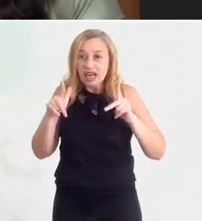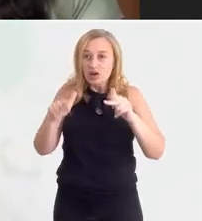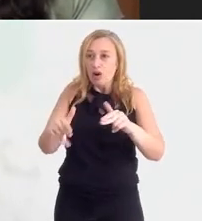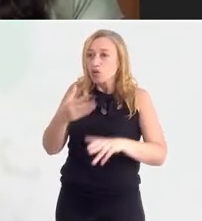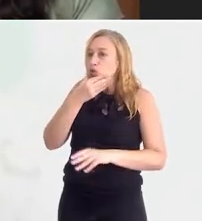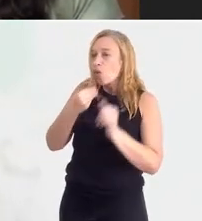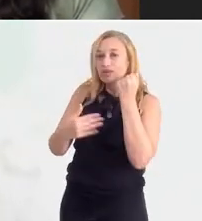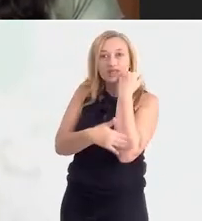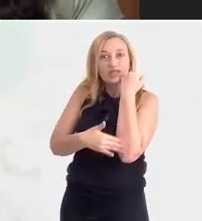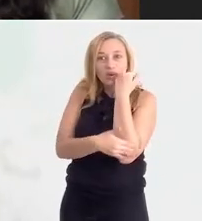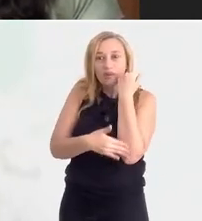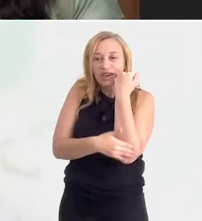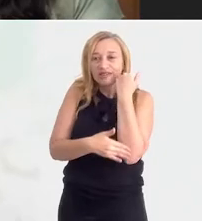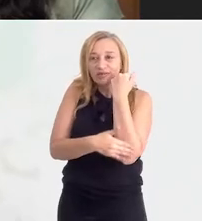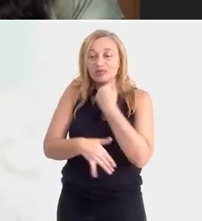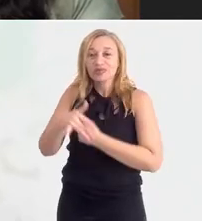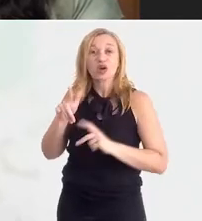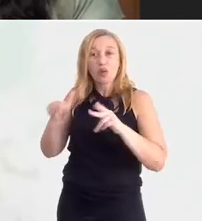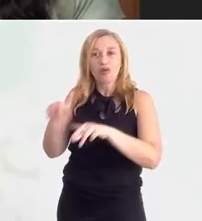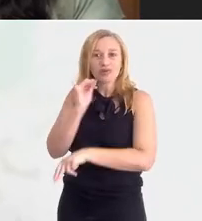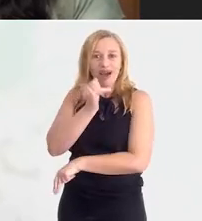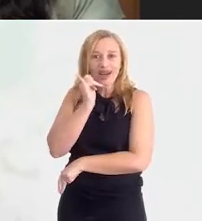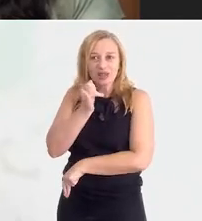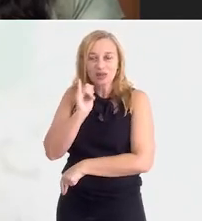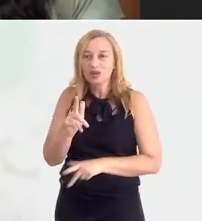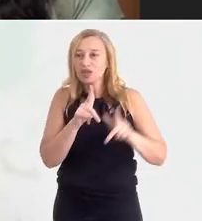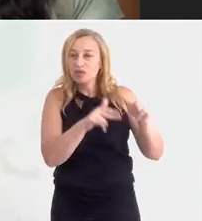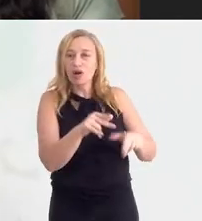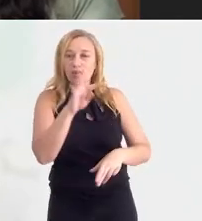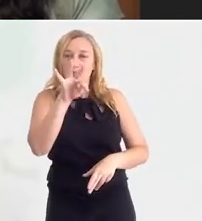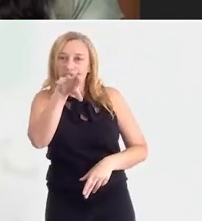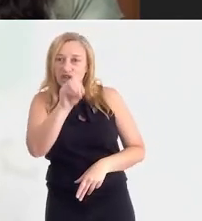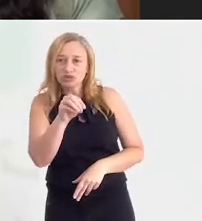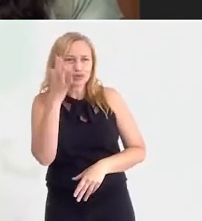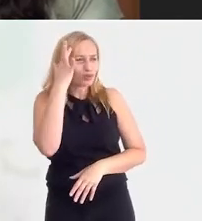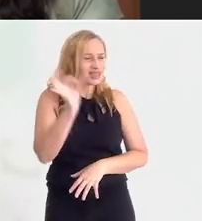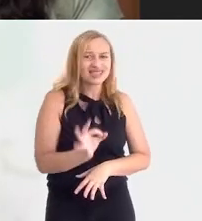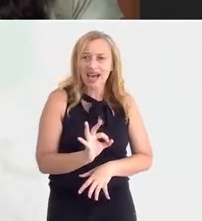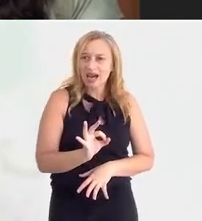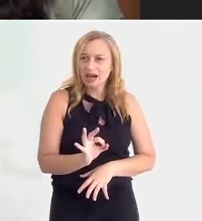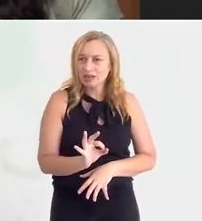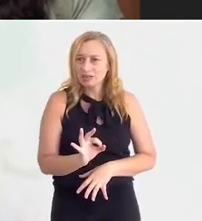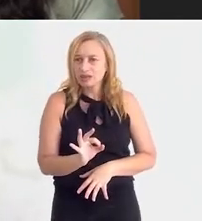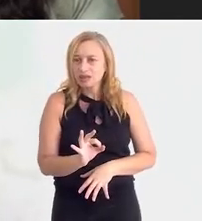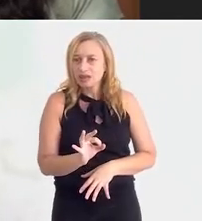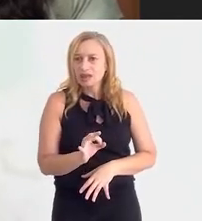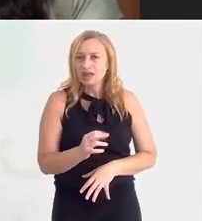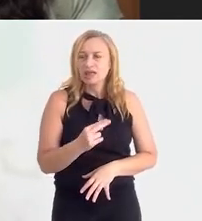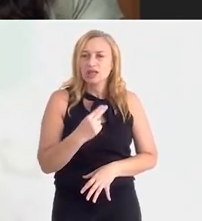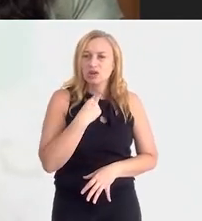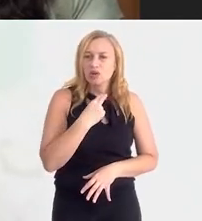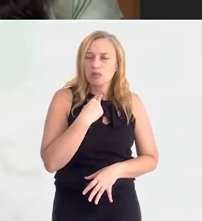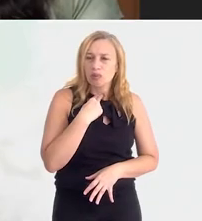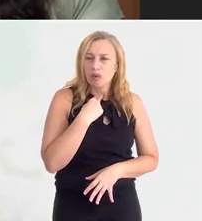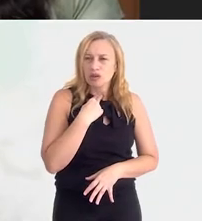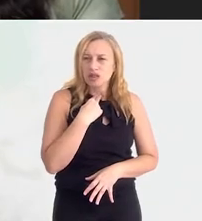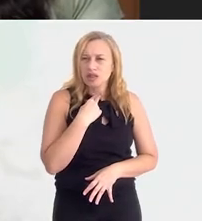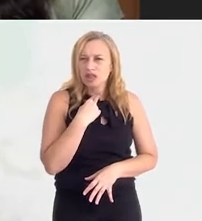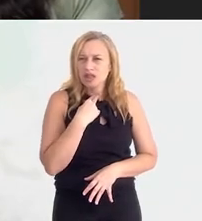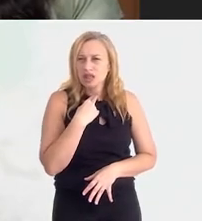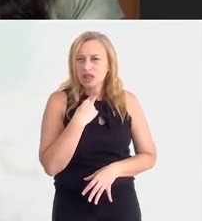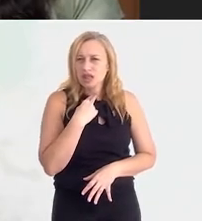do homem ciumento, isto é, do narrador. Assim como Bento Sanchago não sabe, e por isso não pode senão